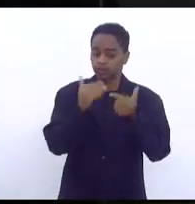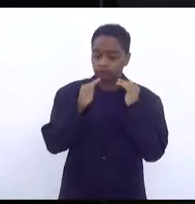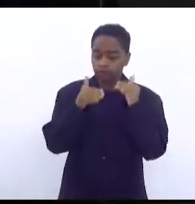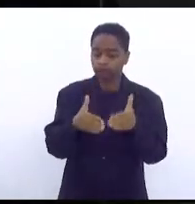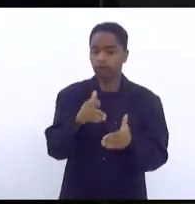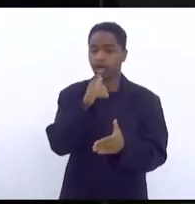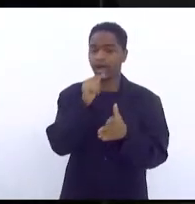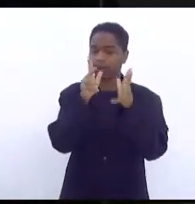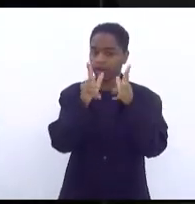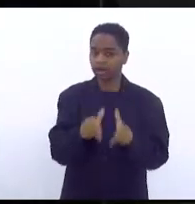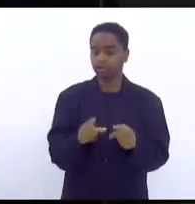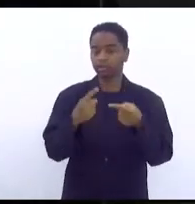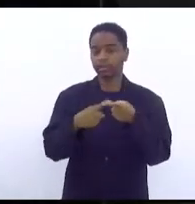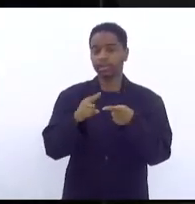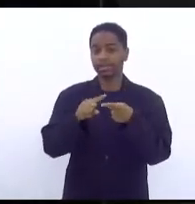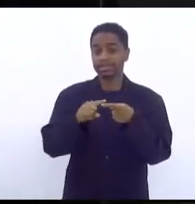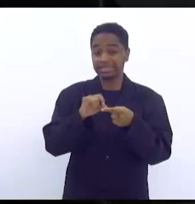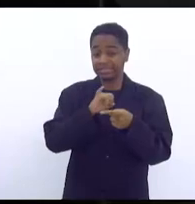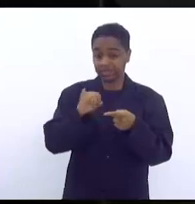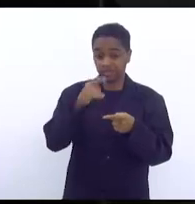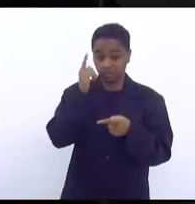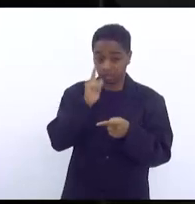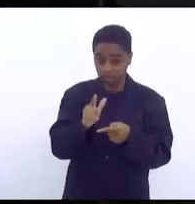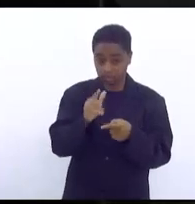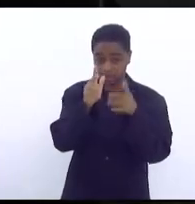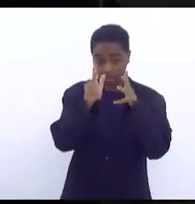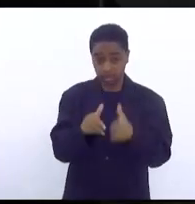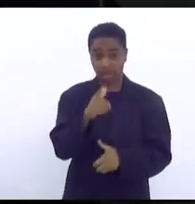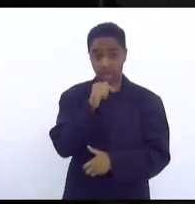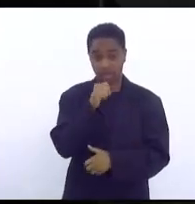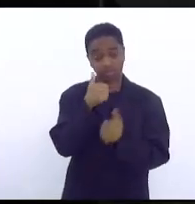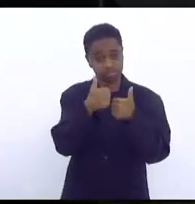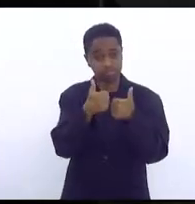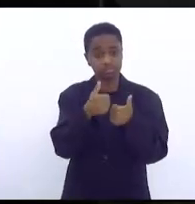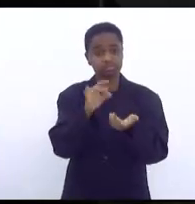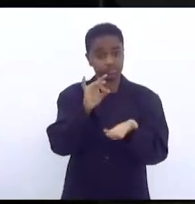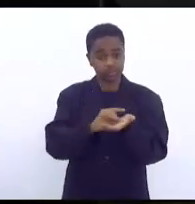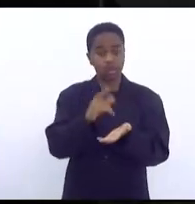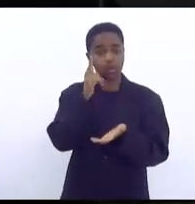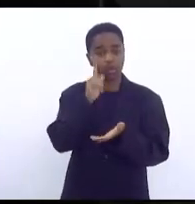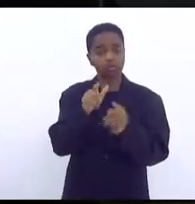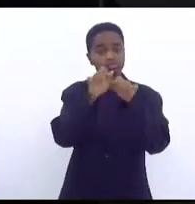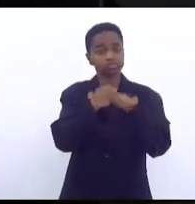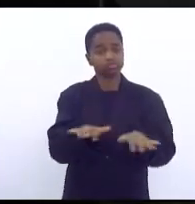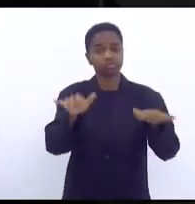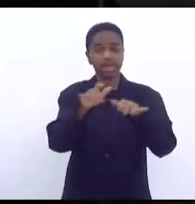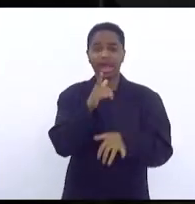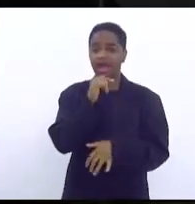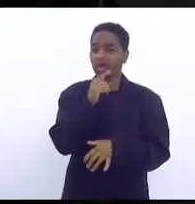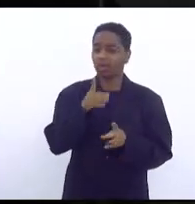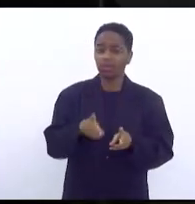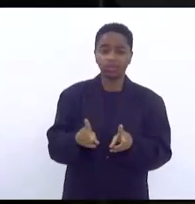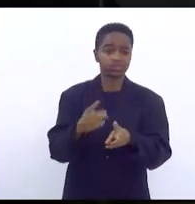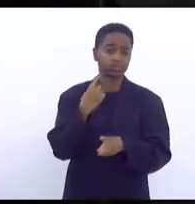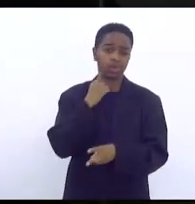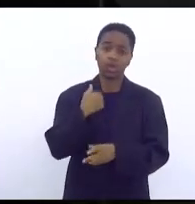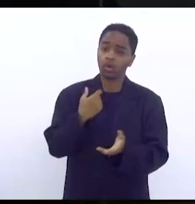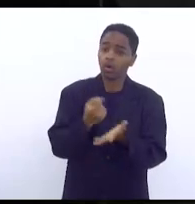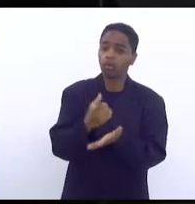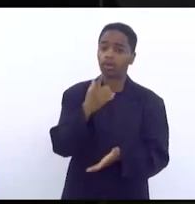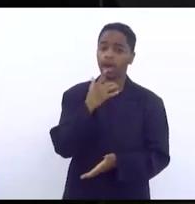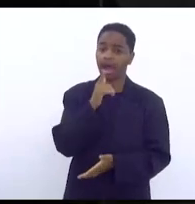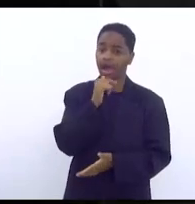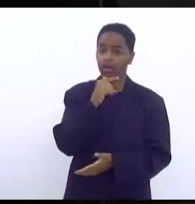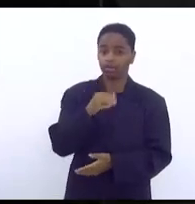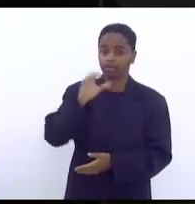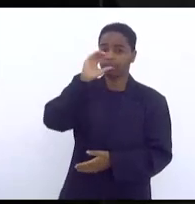esgoto através do do esgoto Aí sim a água continua péssima eu compro água para beber porque a